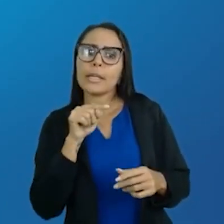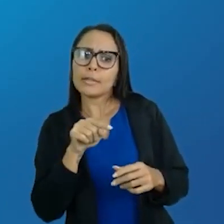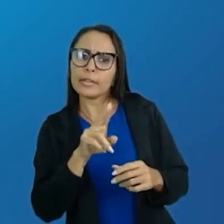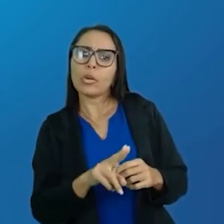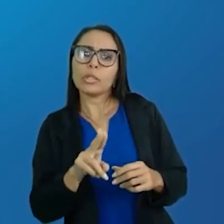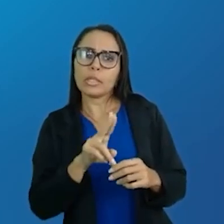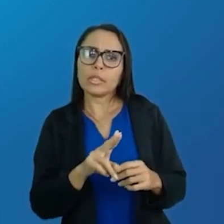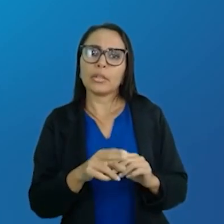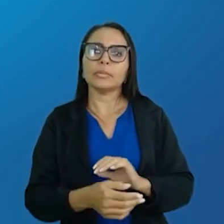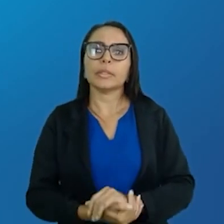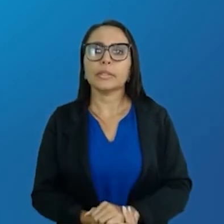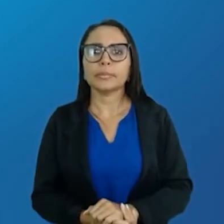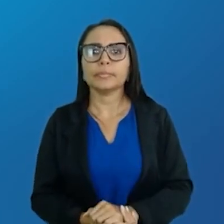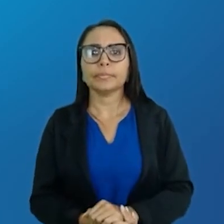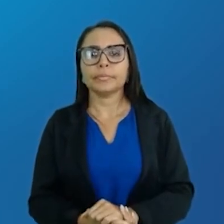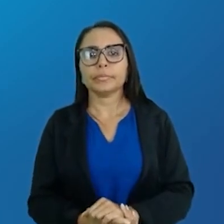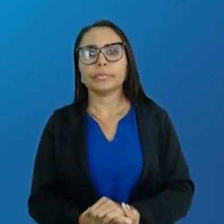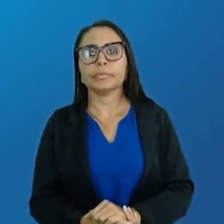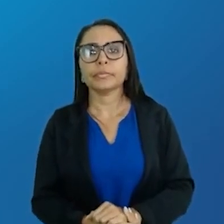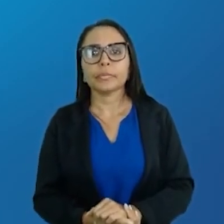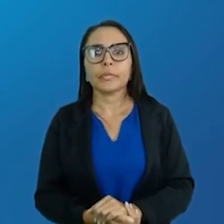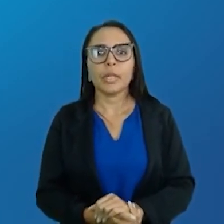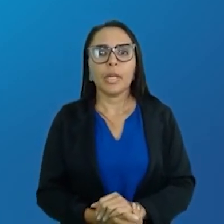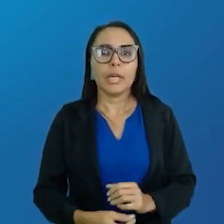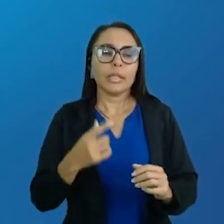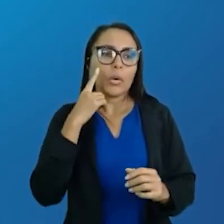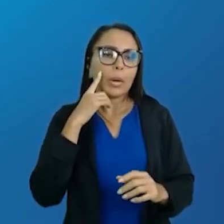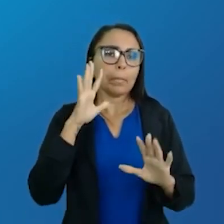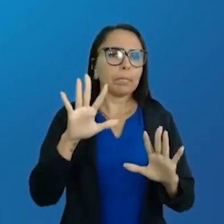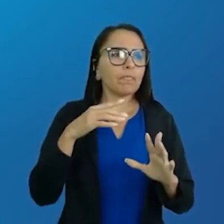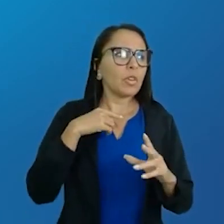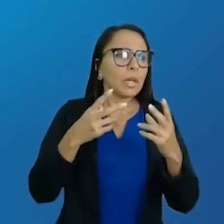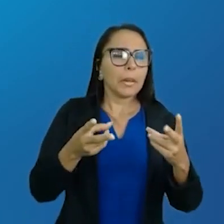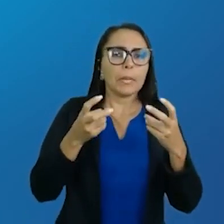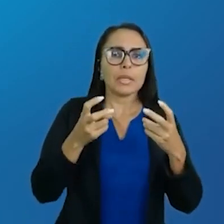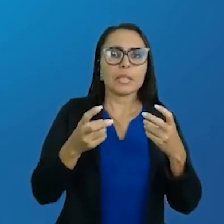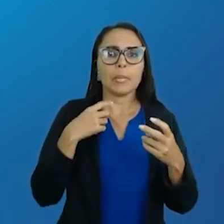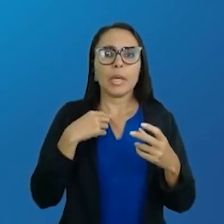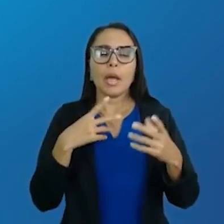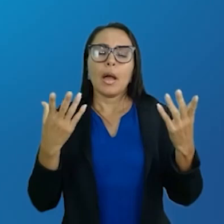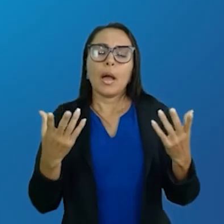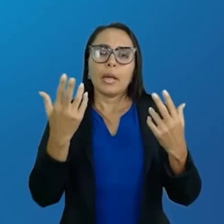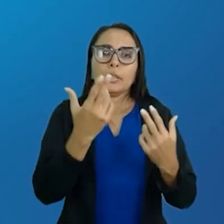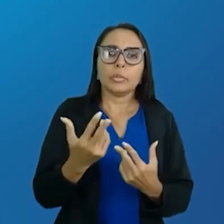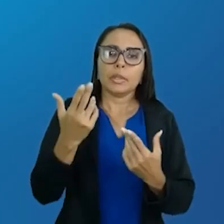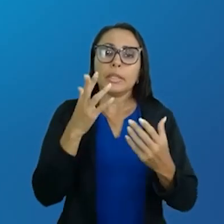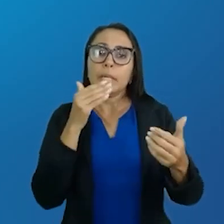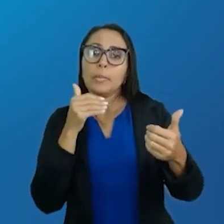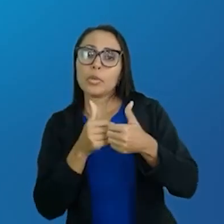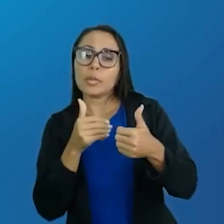para aqui. Deu para entender? Então, tipo, a unificação é a mistura do fundamento da semelhança com a proximidade. Há